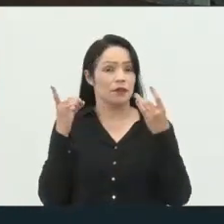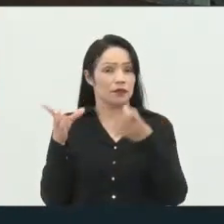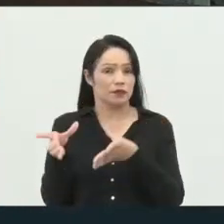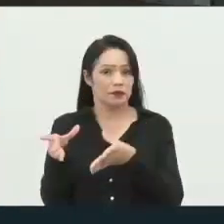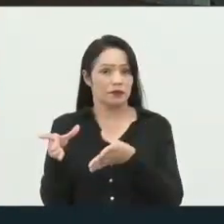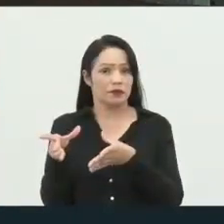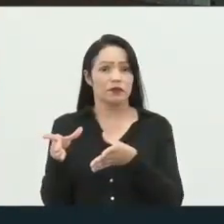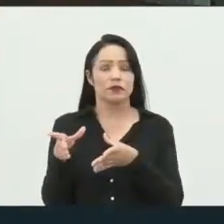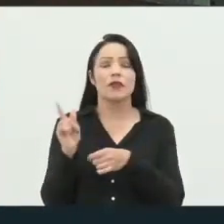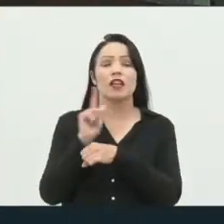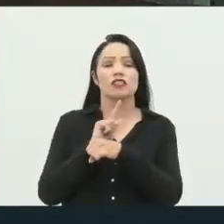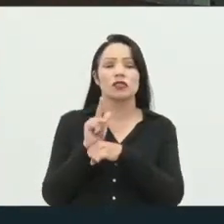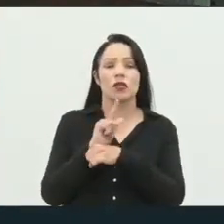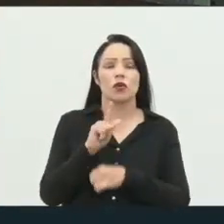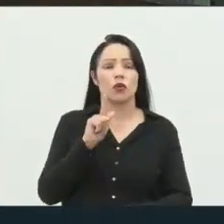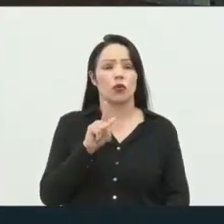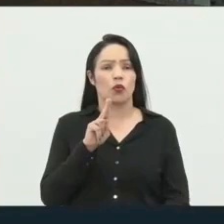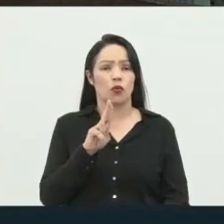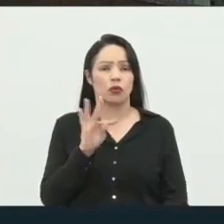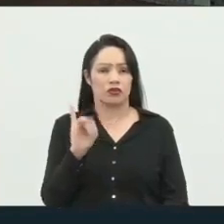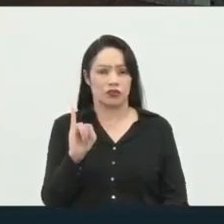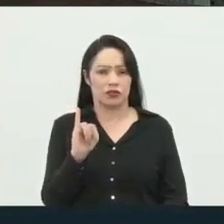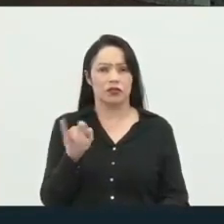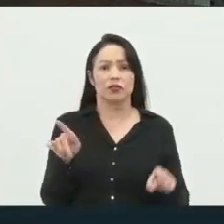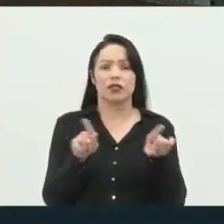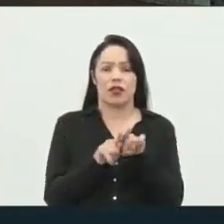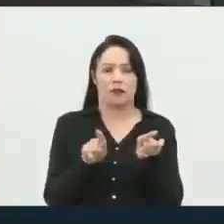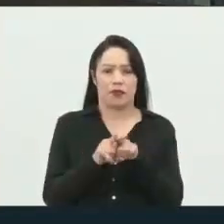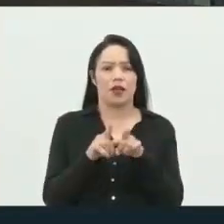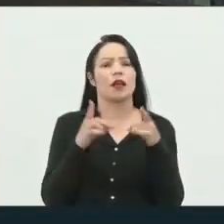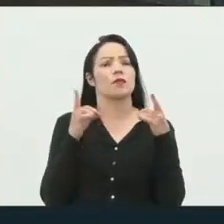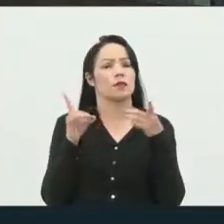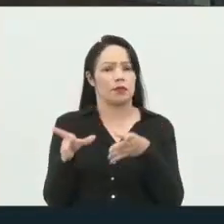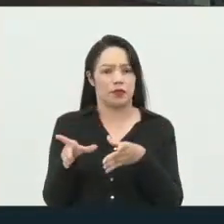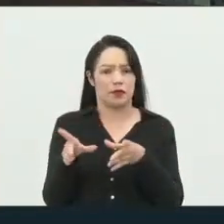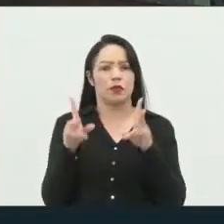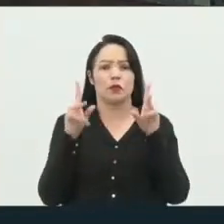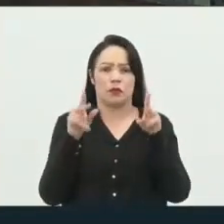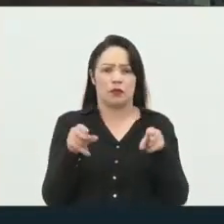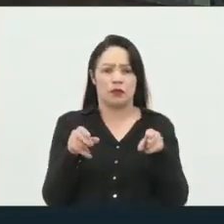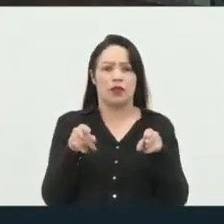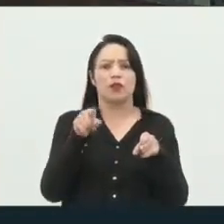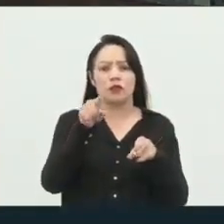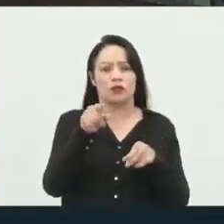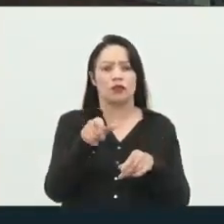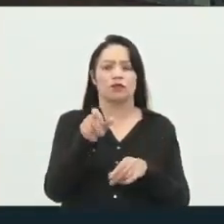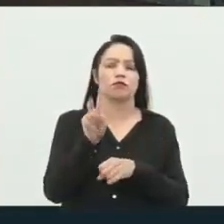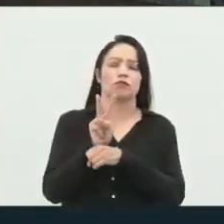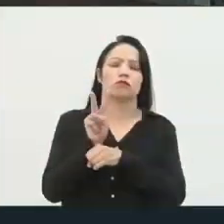a gestão do Gut também abandonou e vossa excelência assistiu de camarote